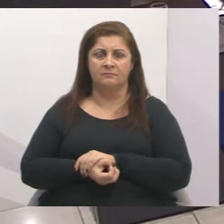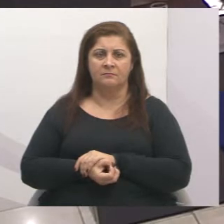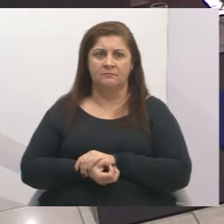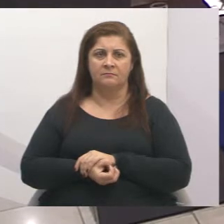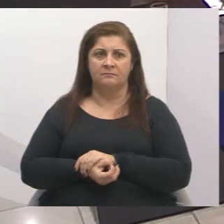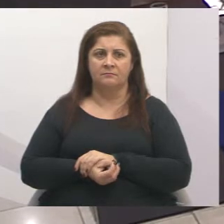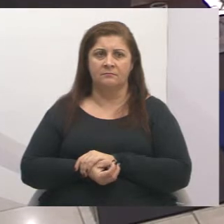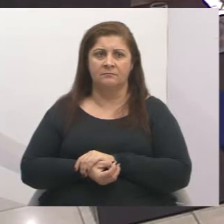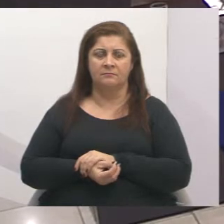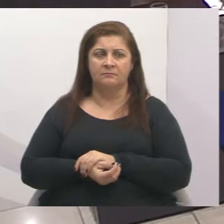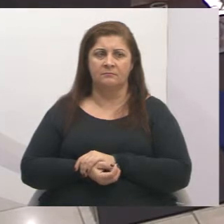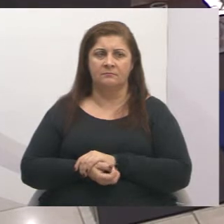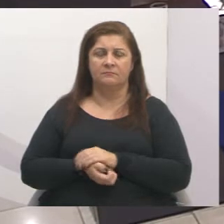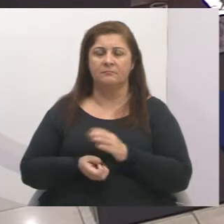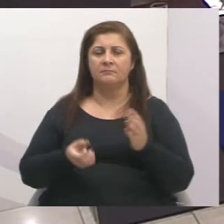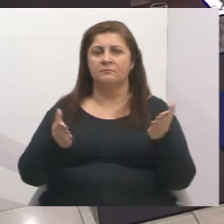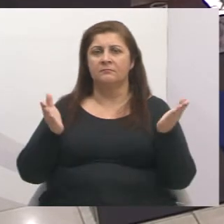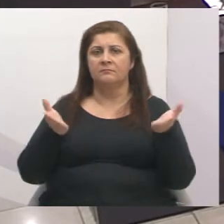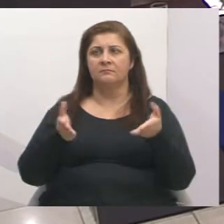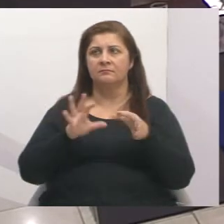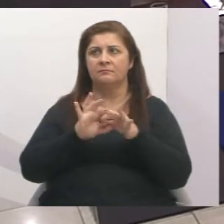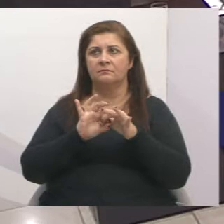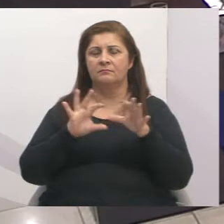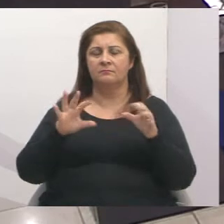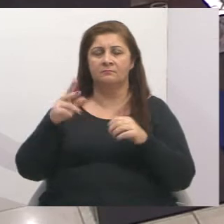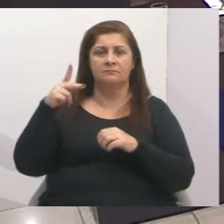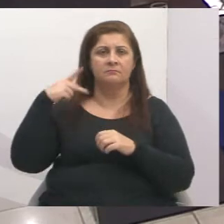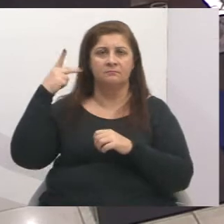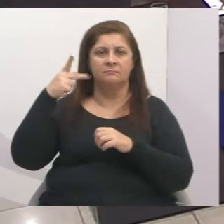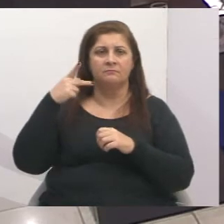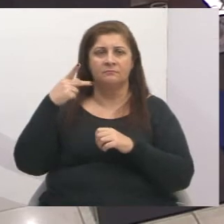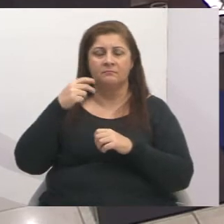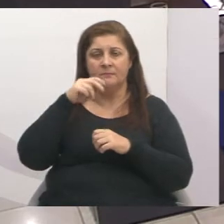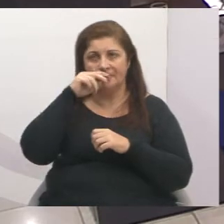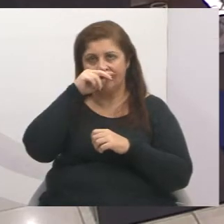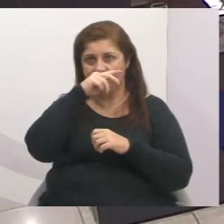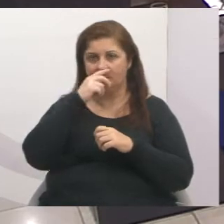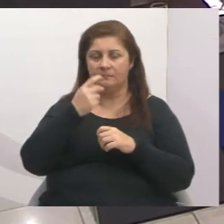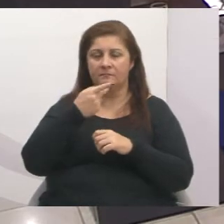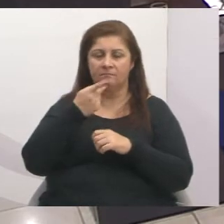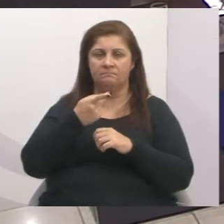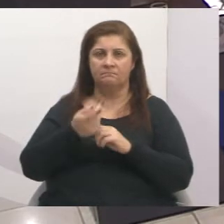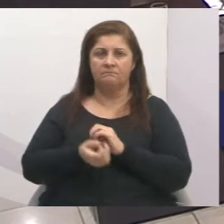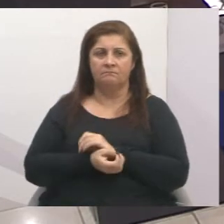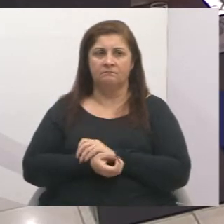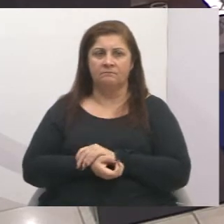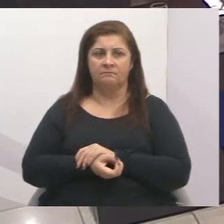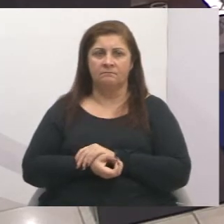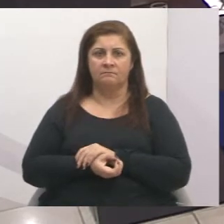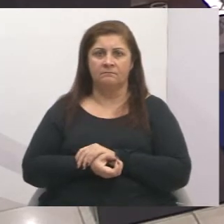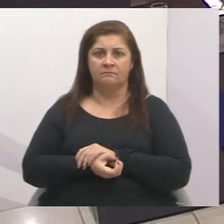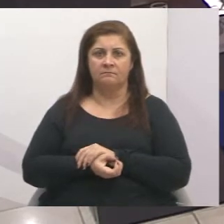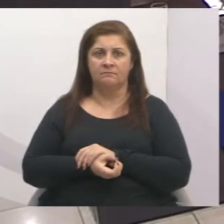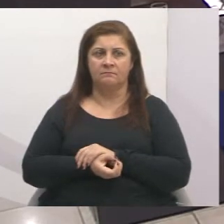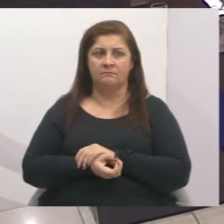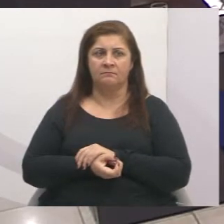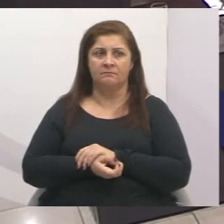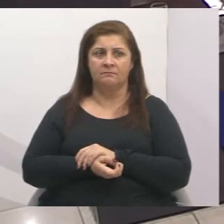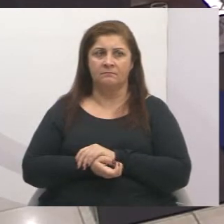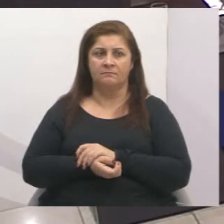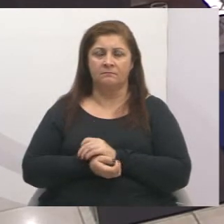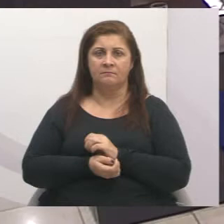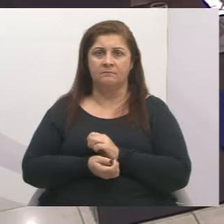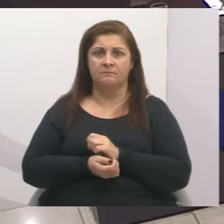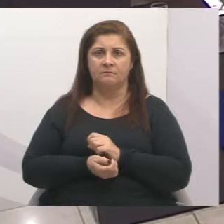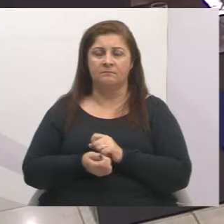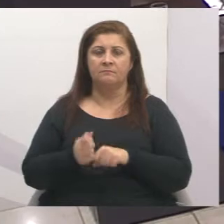Nesse momento, abro a palavra aos vereadores presentes para esclarecimento e dúvidas. Peço que, em respeito àqueles que responderão às